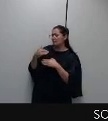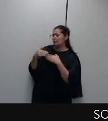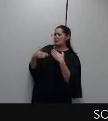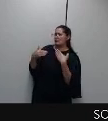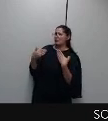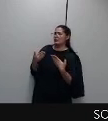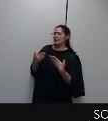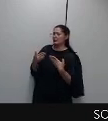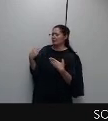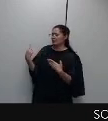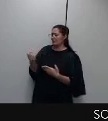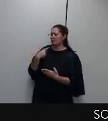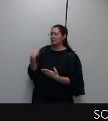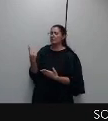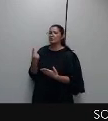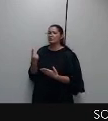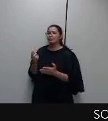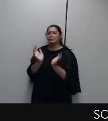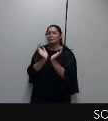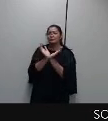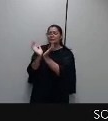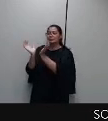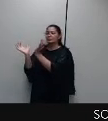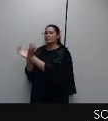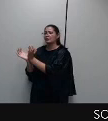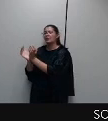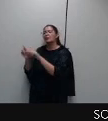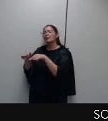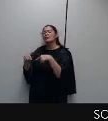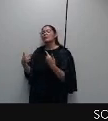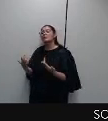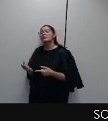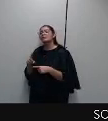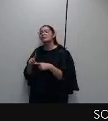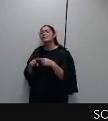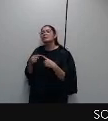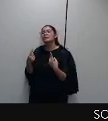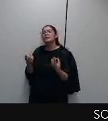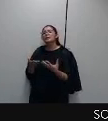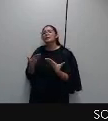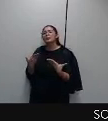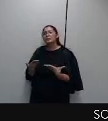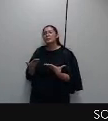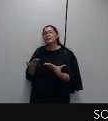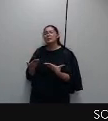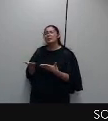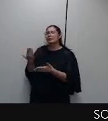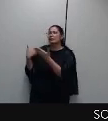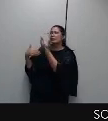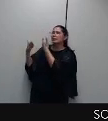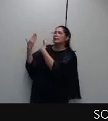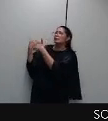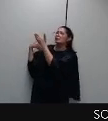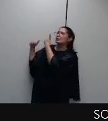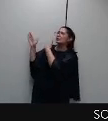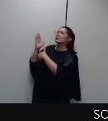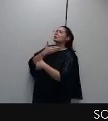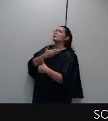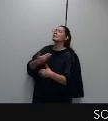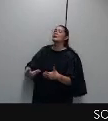gabinetes É sério é quando aquela época do Governo tem